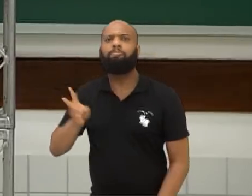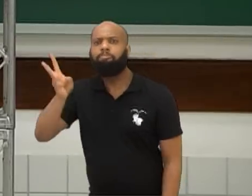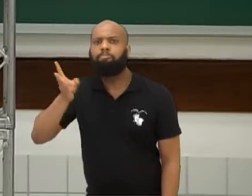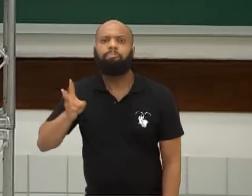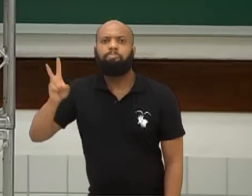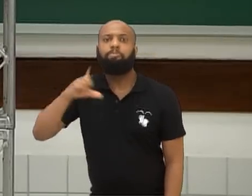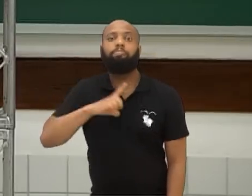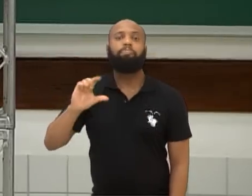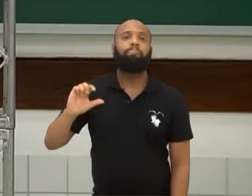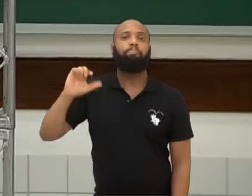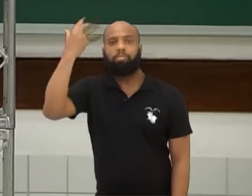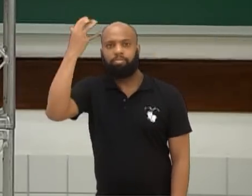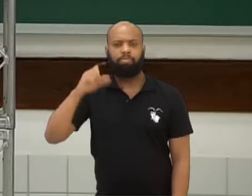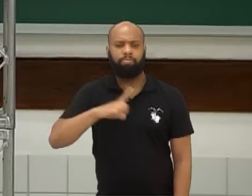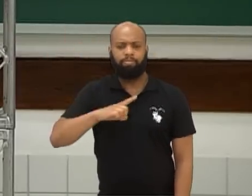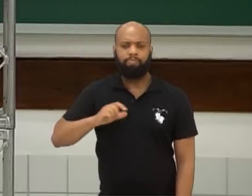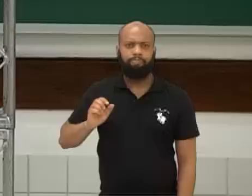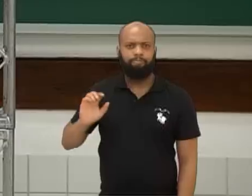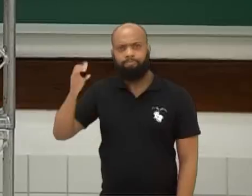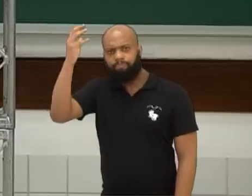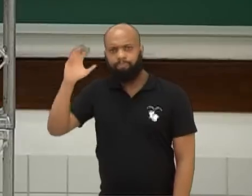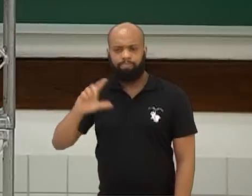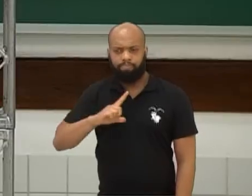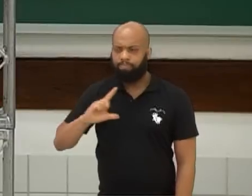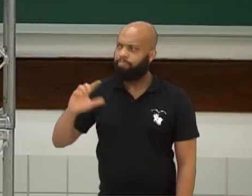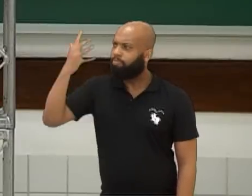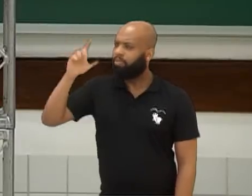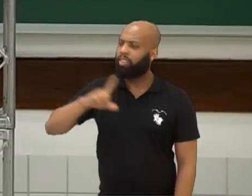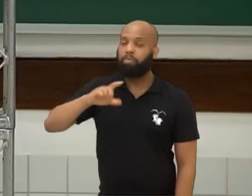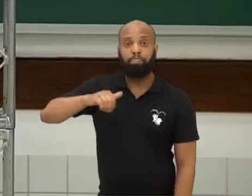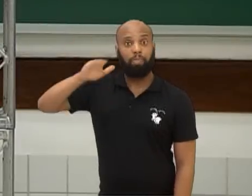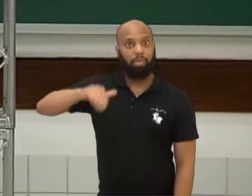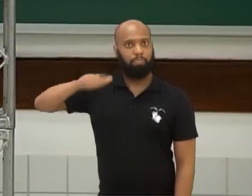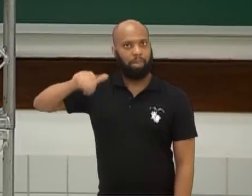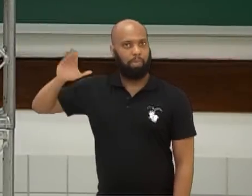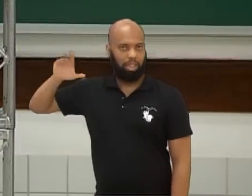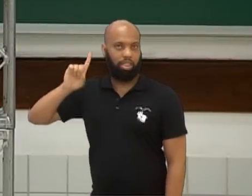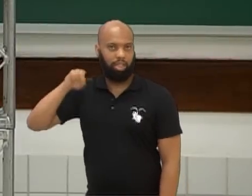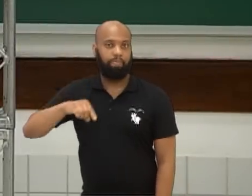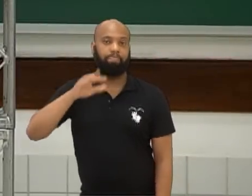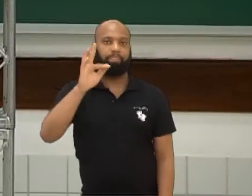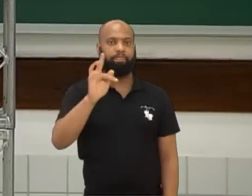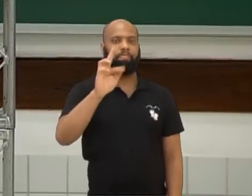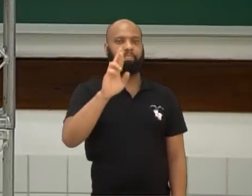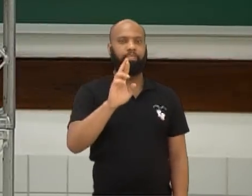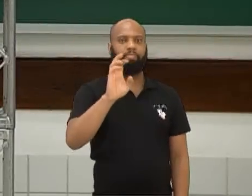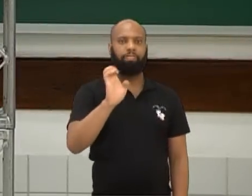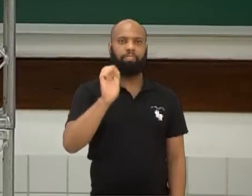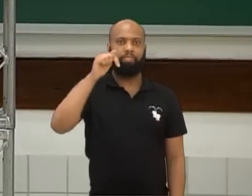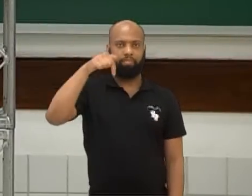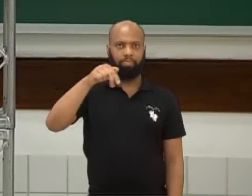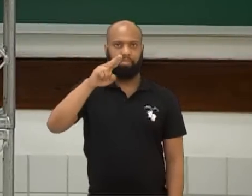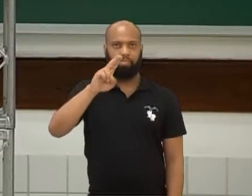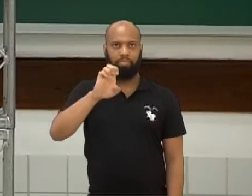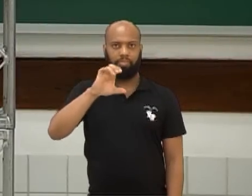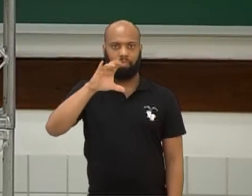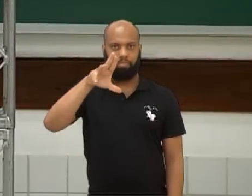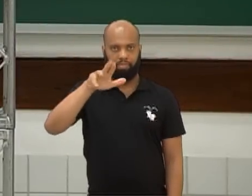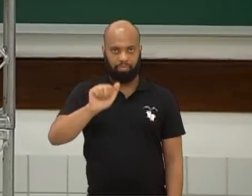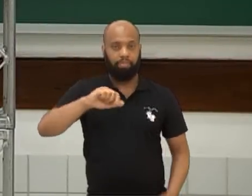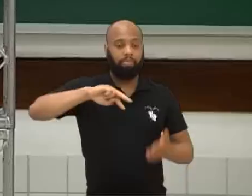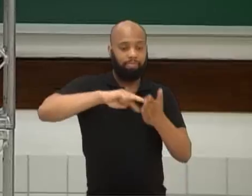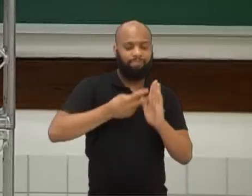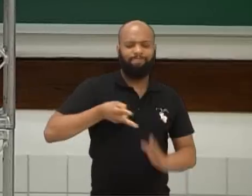que é isso, professora? Maior frequência. Maior frequência é aquele valor maior que está na tabela. Porque a